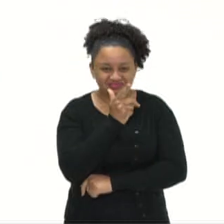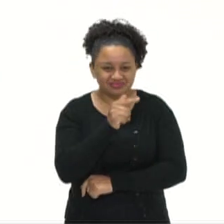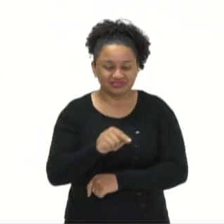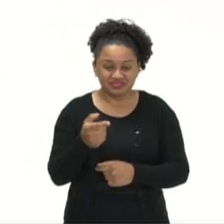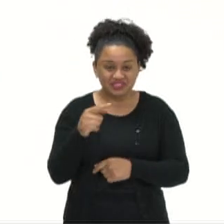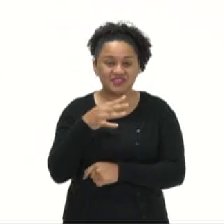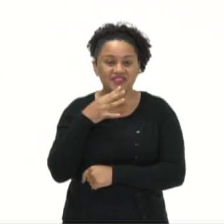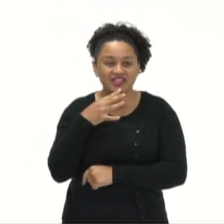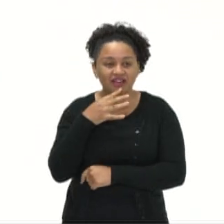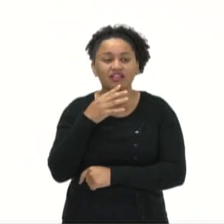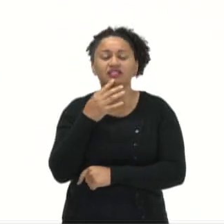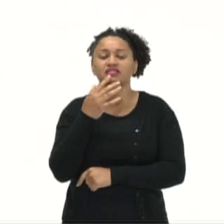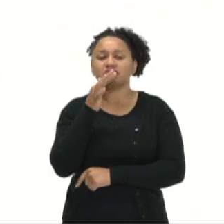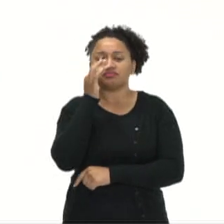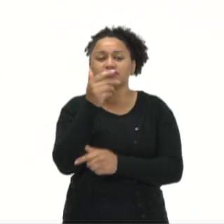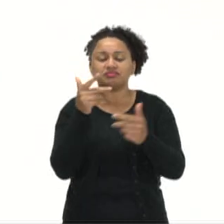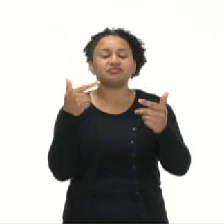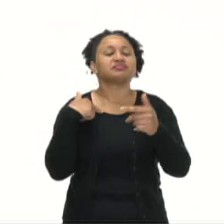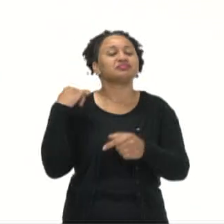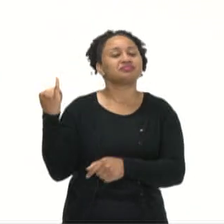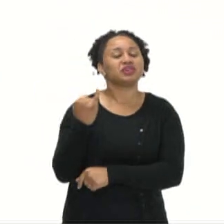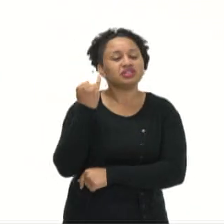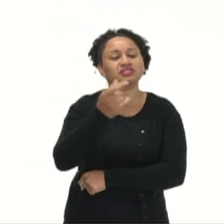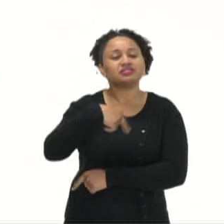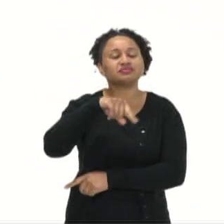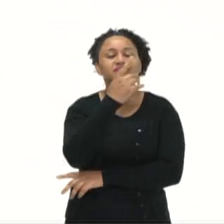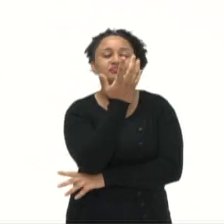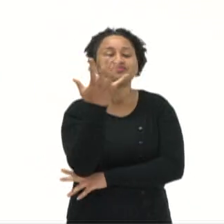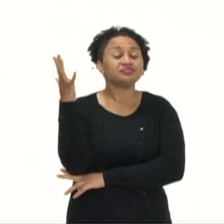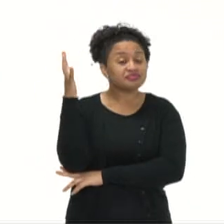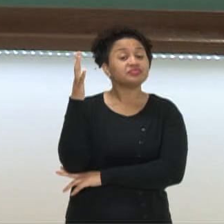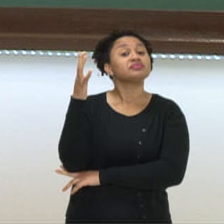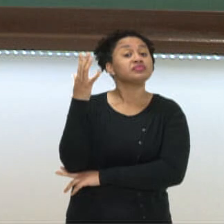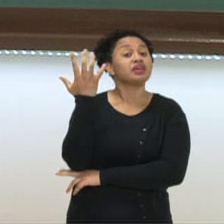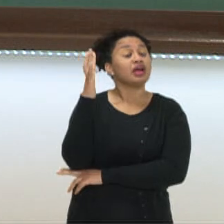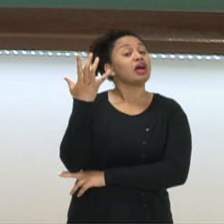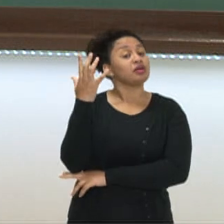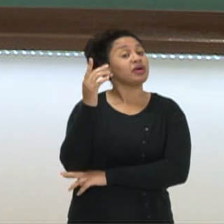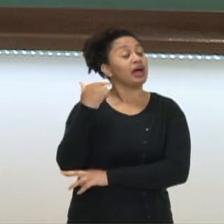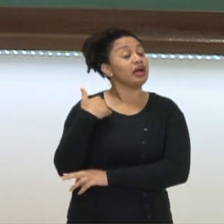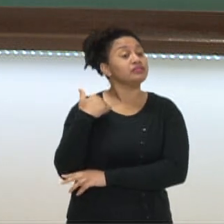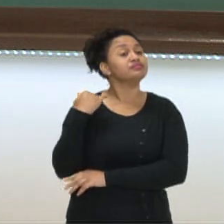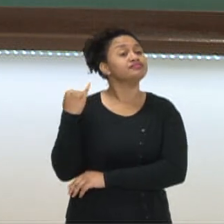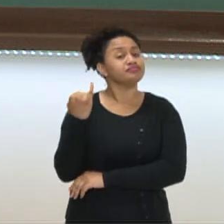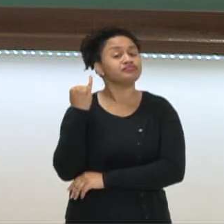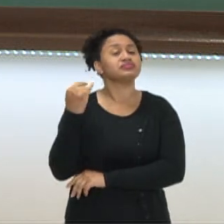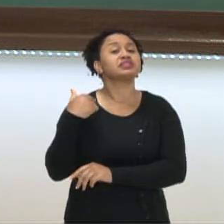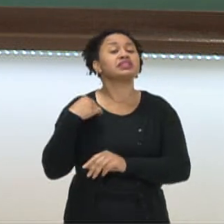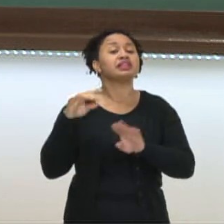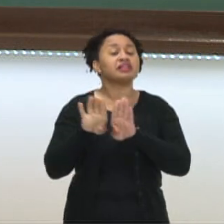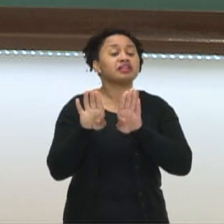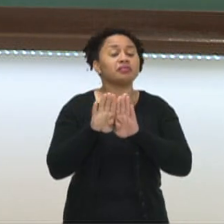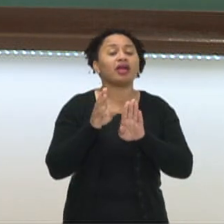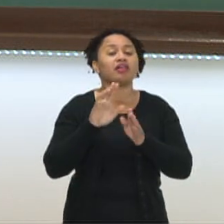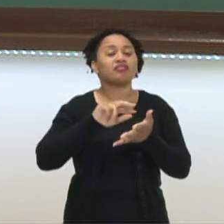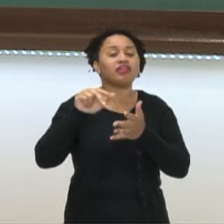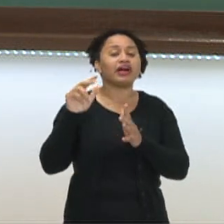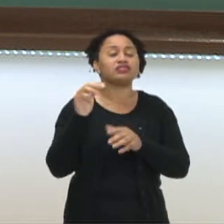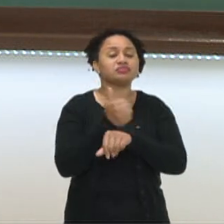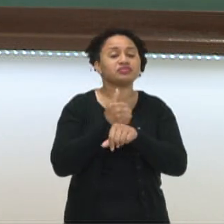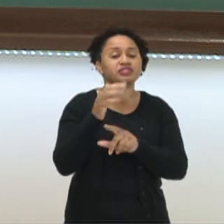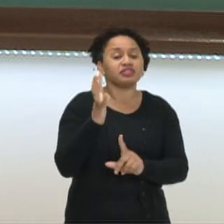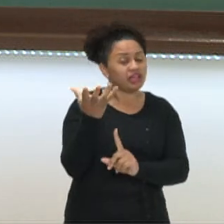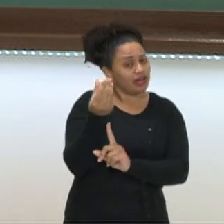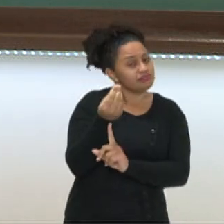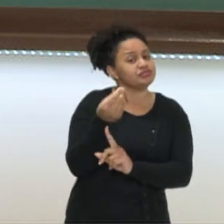também ornamental para o nosso ambiente, é uma planta de grande inspiração artística também, isso mesmo. Mas